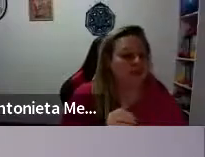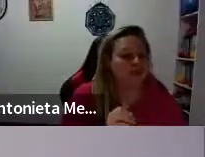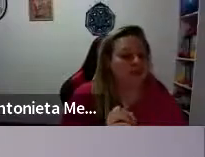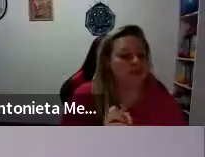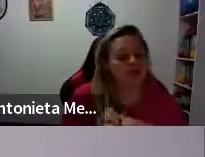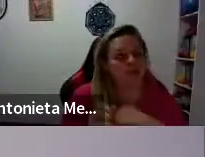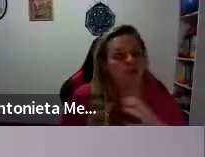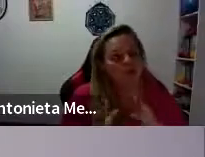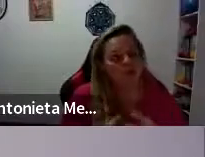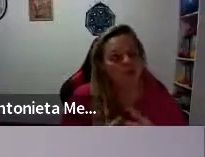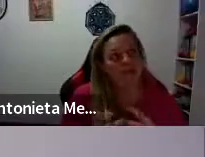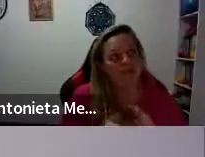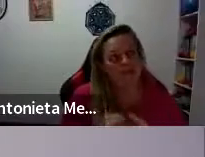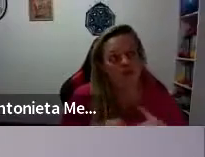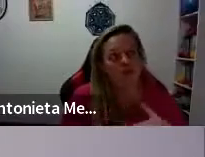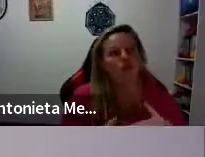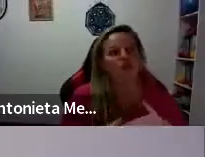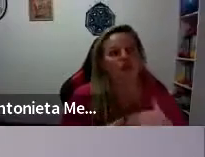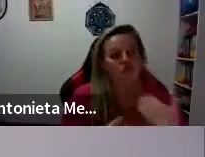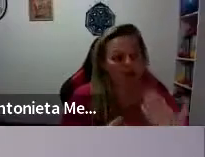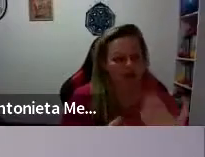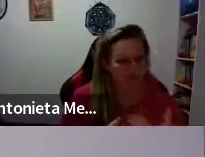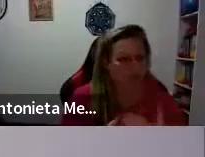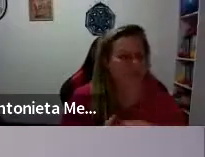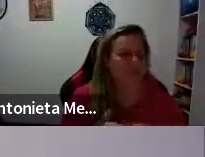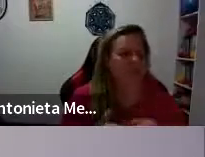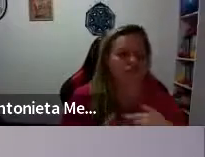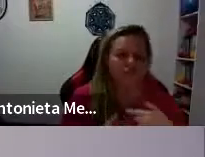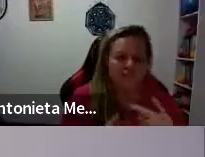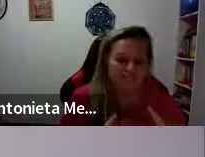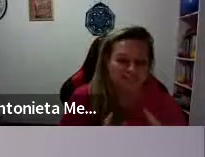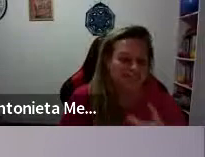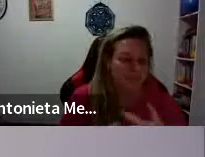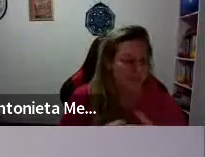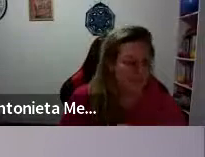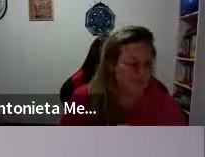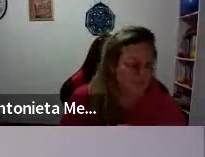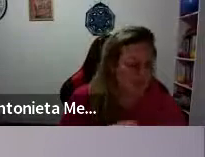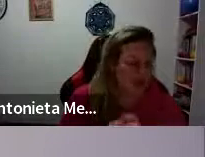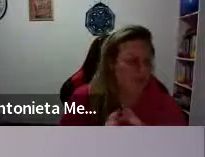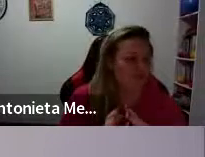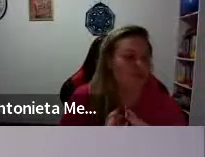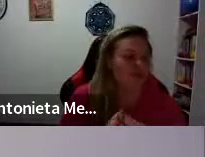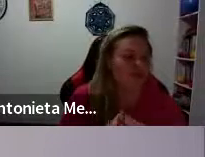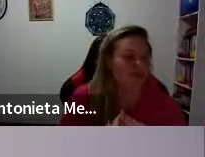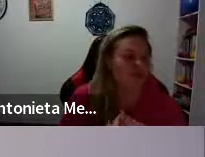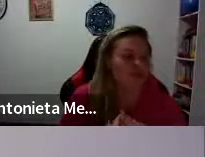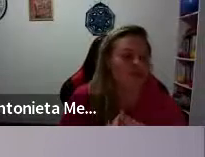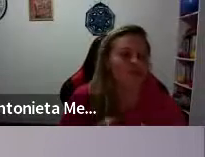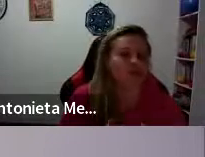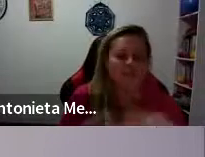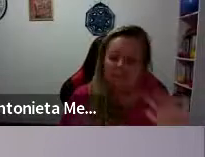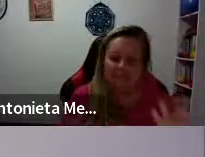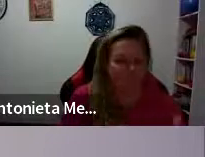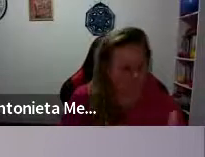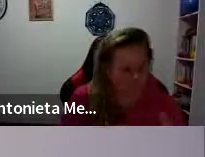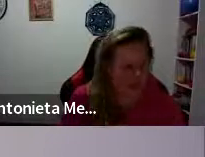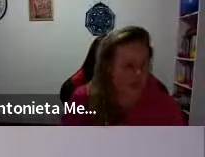que, principalmente por conta do capitalismo, desse sistema neoliberal, que